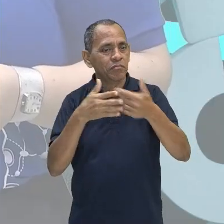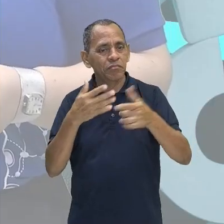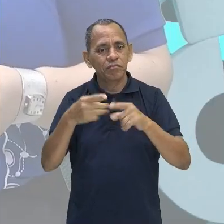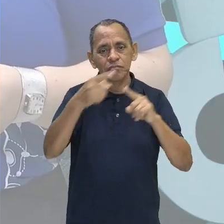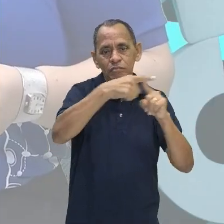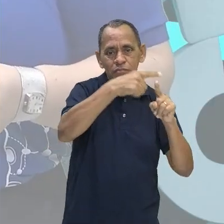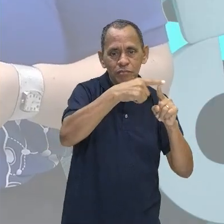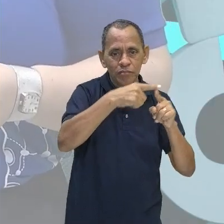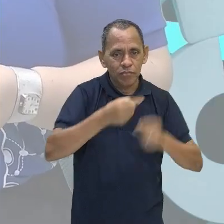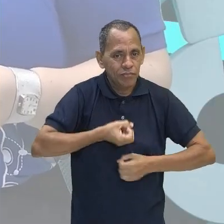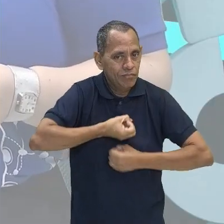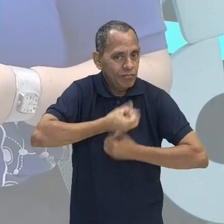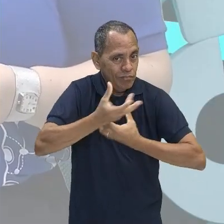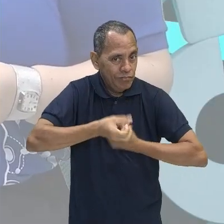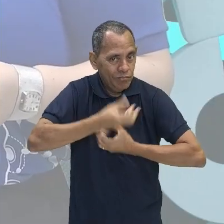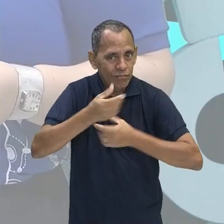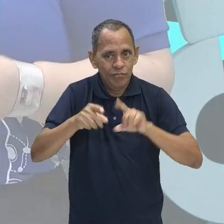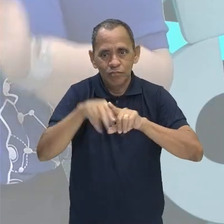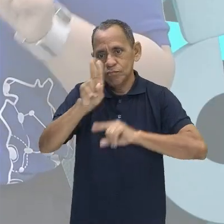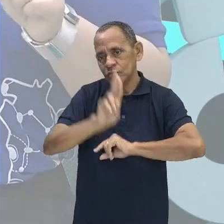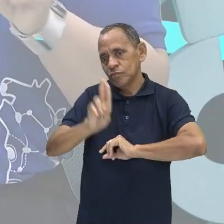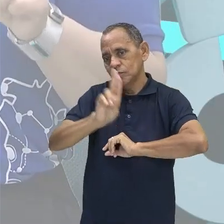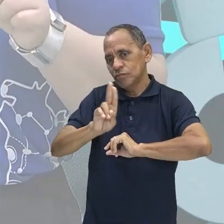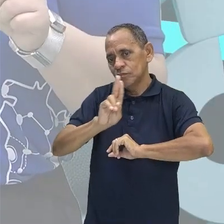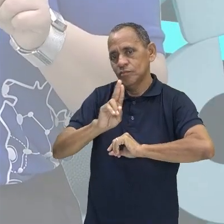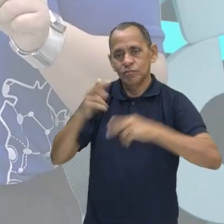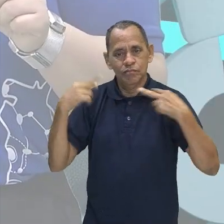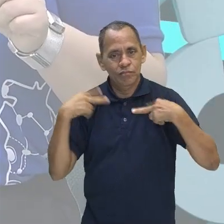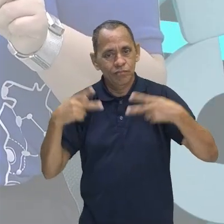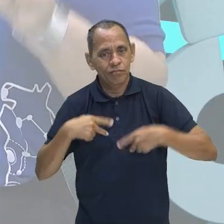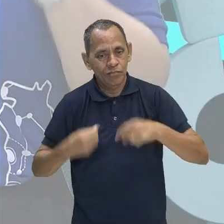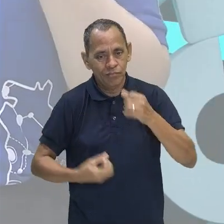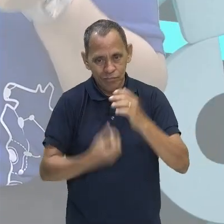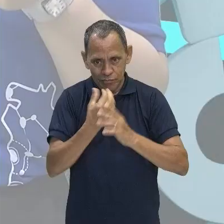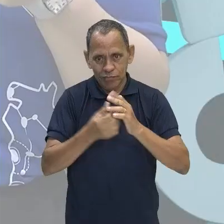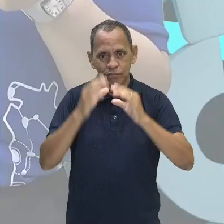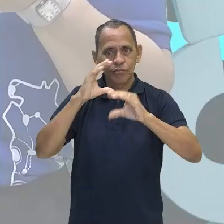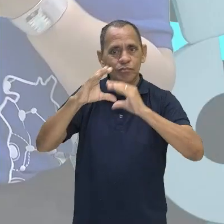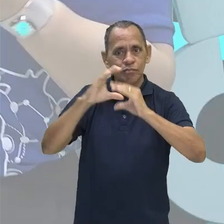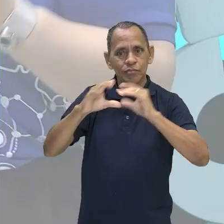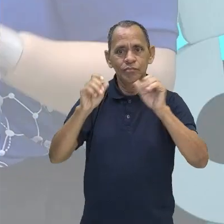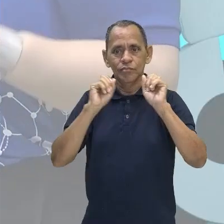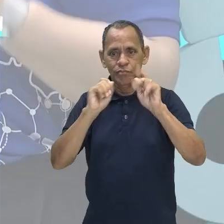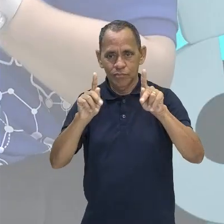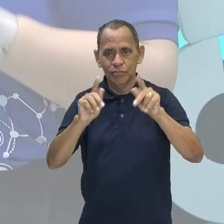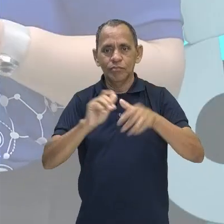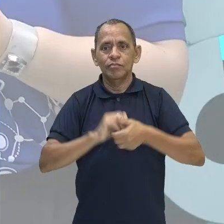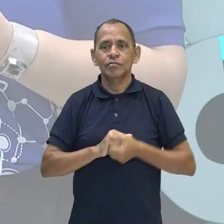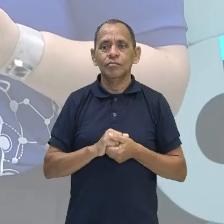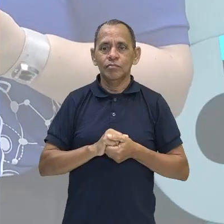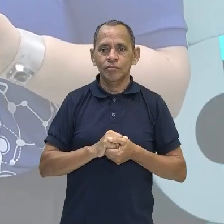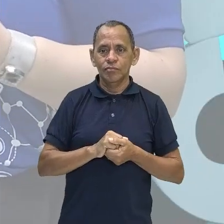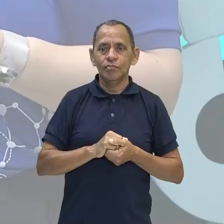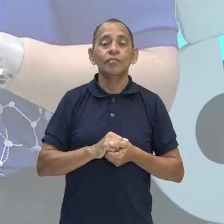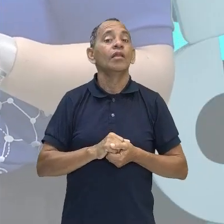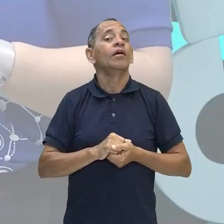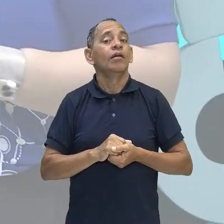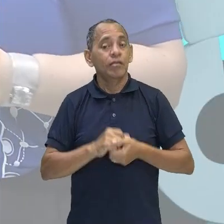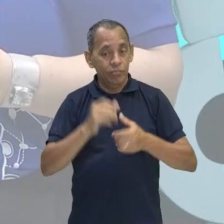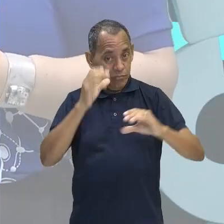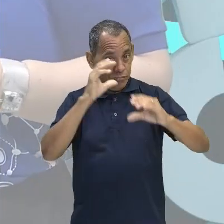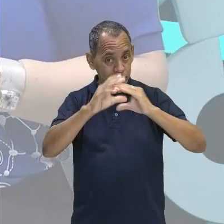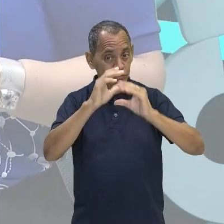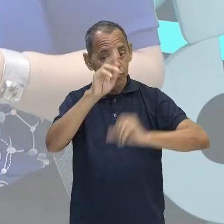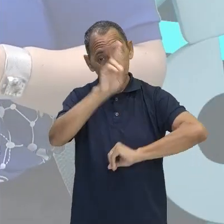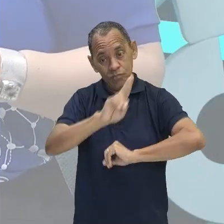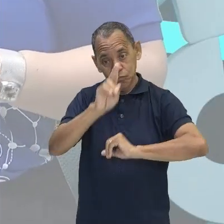de expressão usado pelo ser humano para estabelecer comunicação. Sim, e é uma comunicação que vai